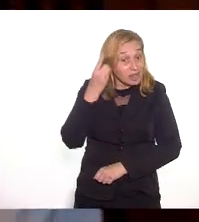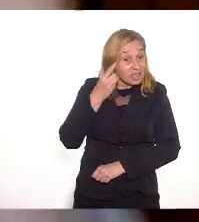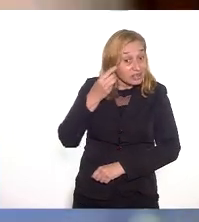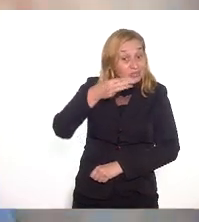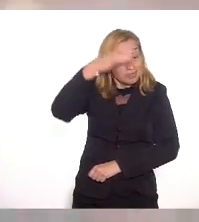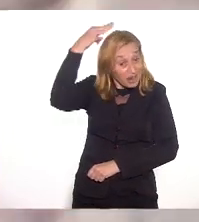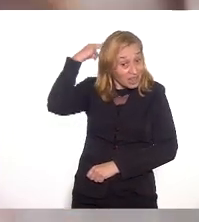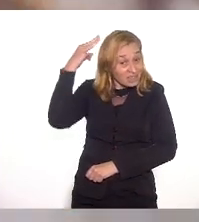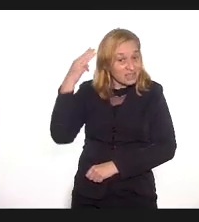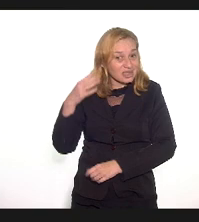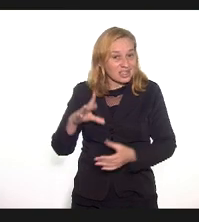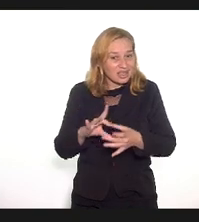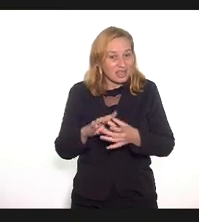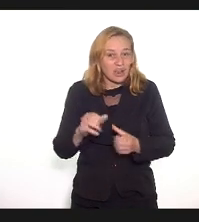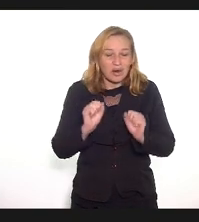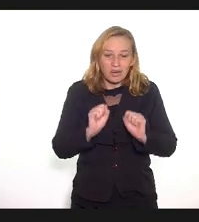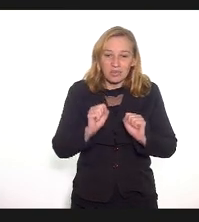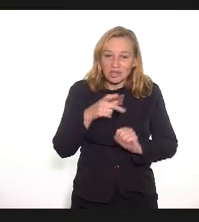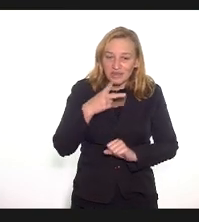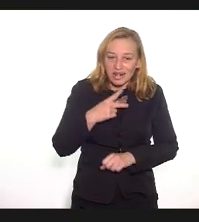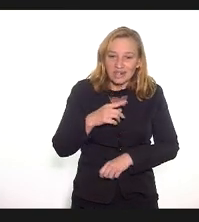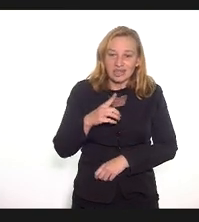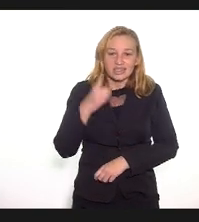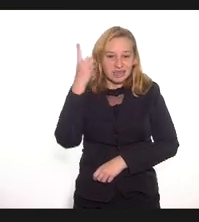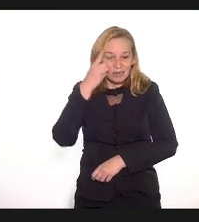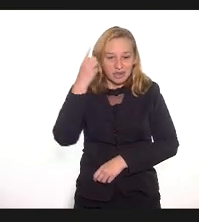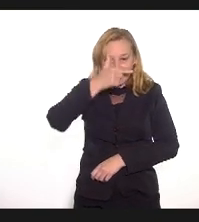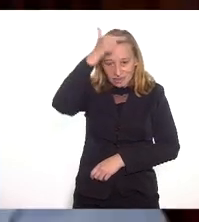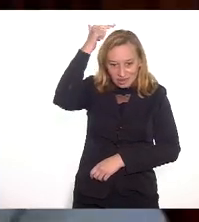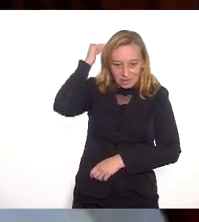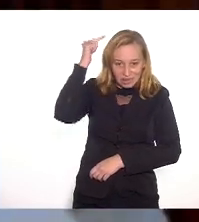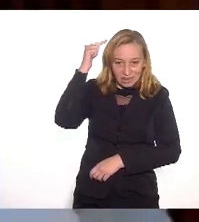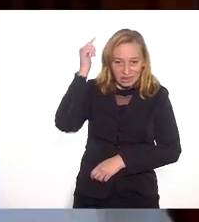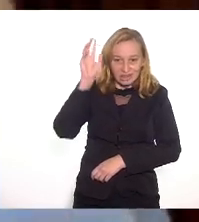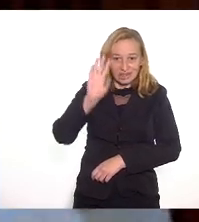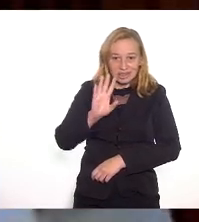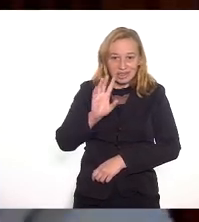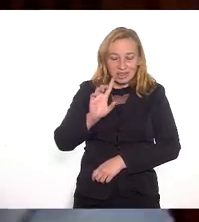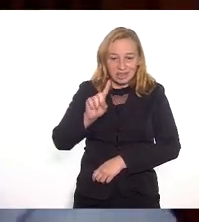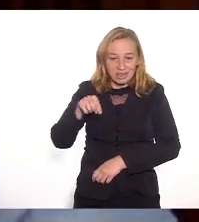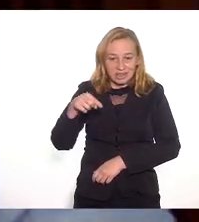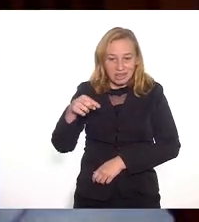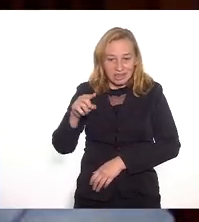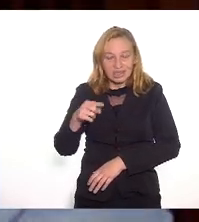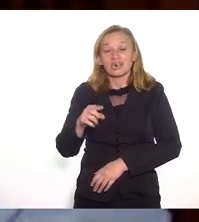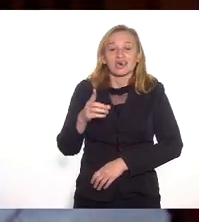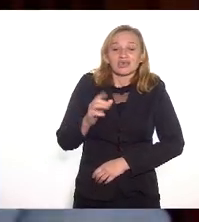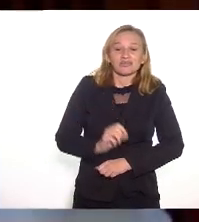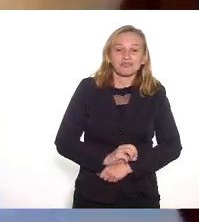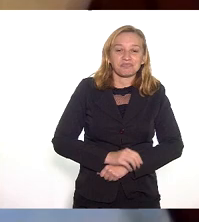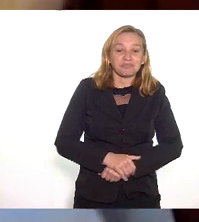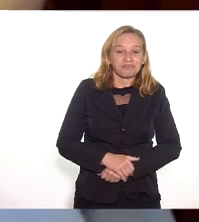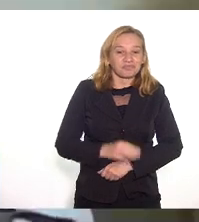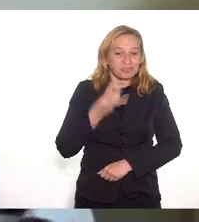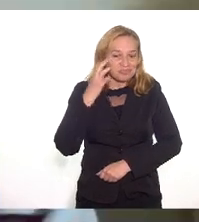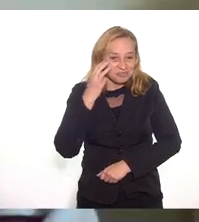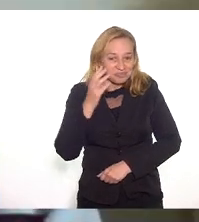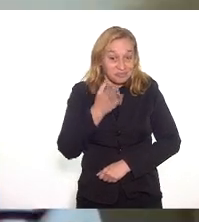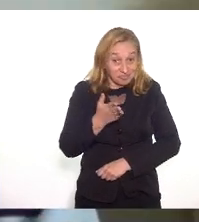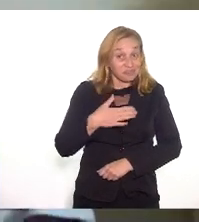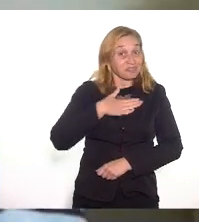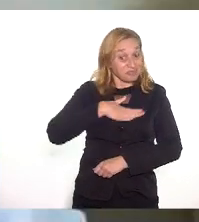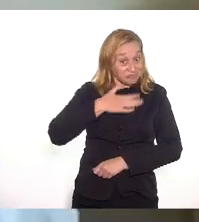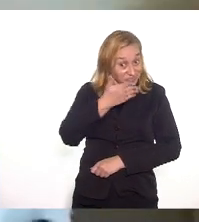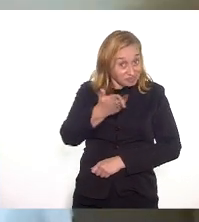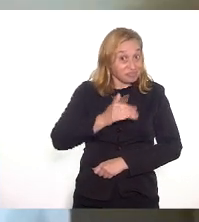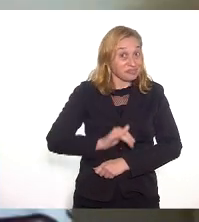Márcio, me permite... Deputado Luiz Paulo, depois deputado Rodrigo. Deputado Luiz Paulo, depois Rodrigo. Valdec buscou o fundamento